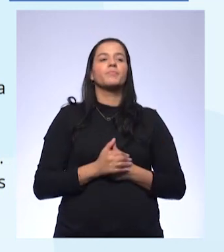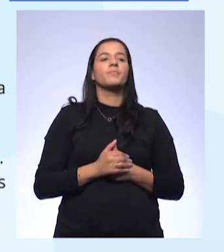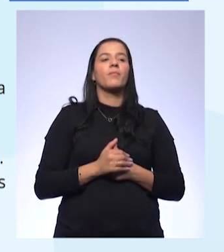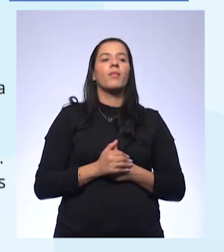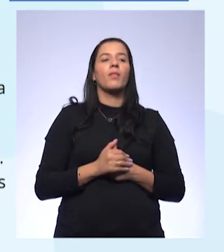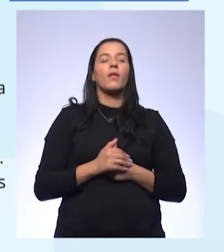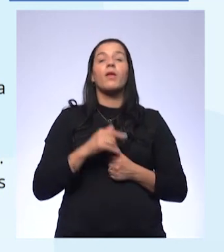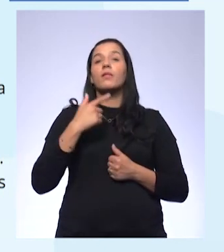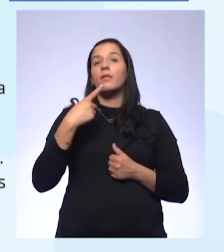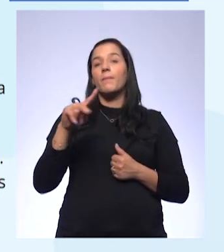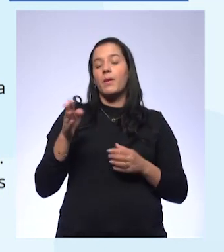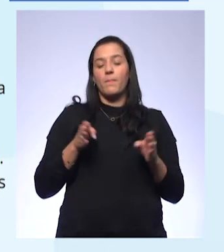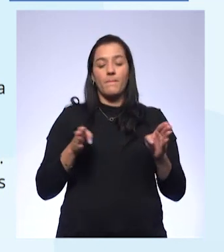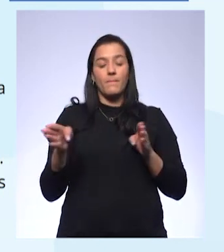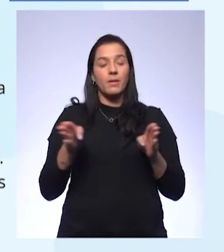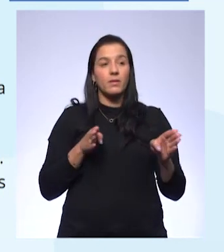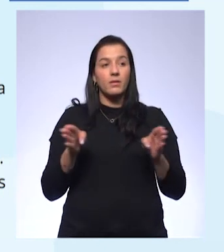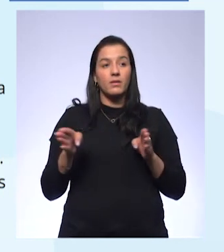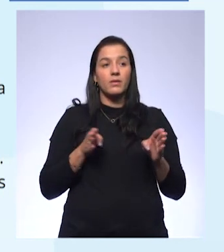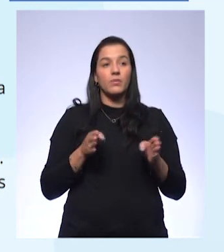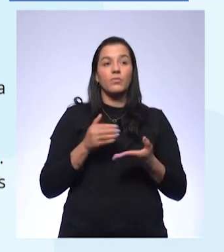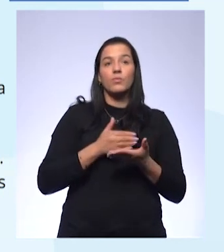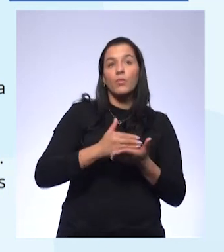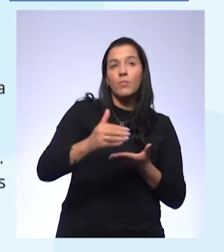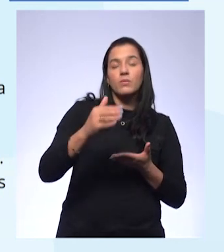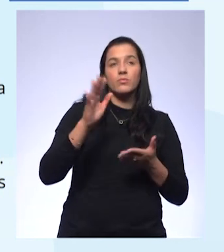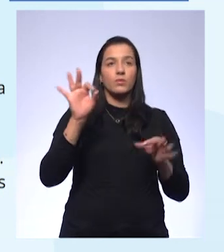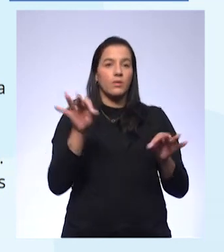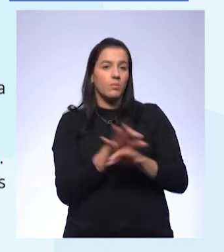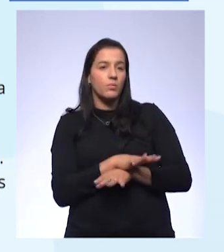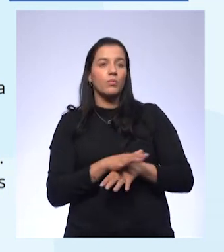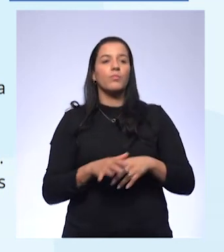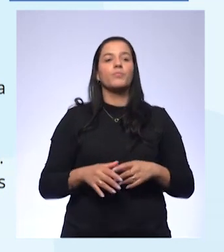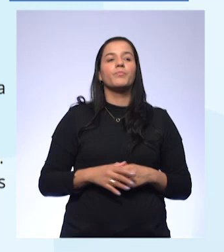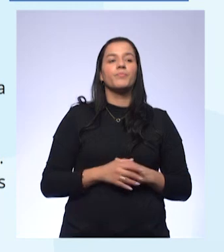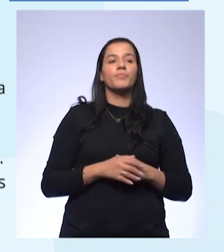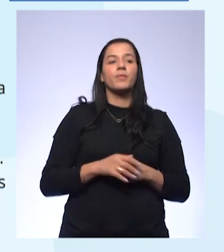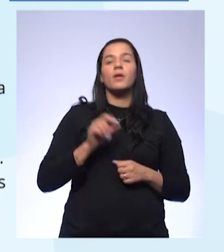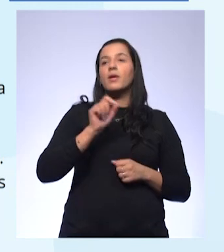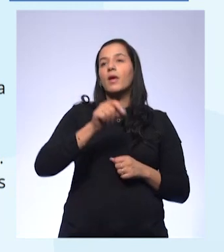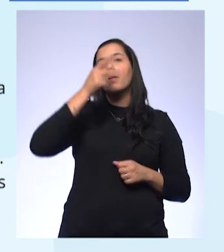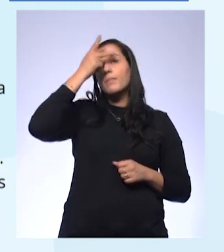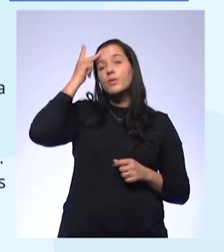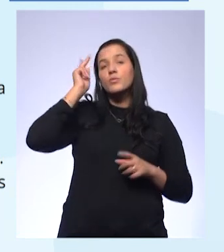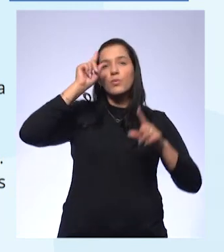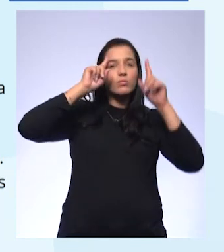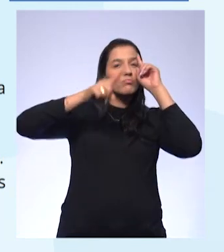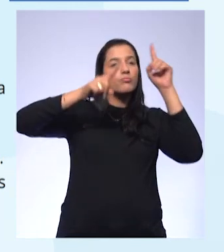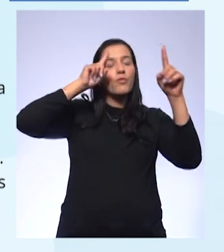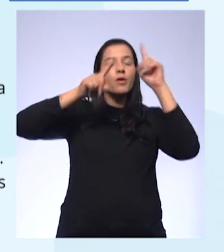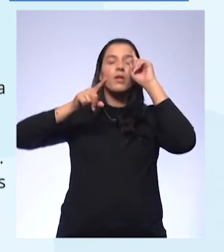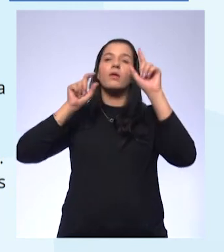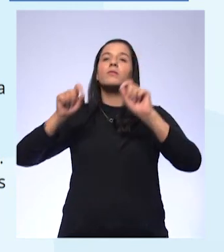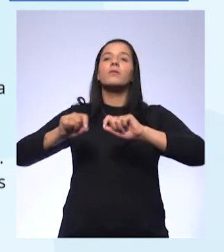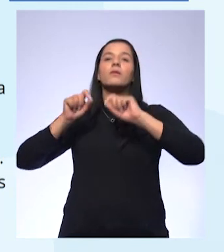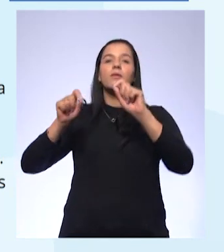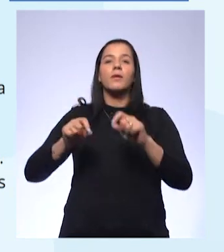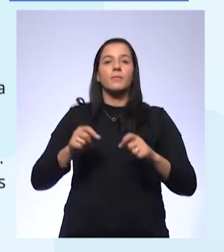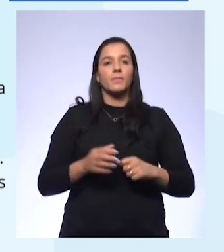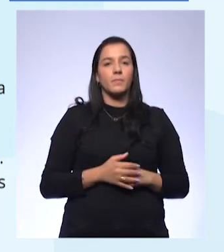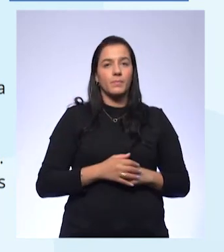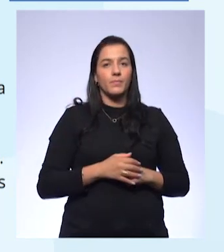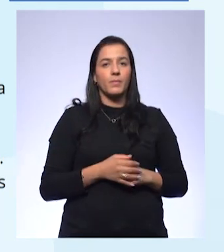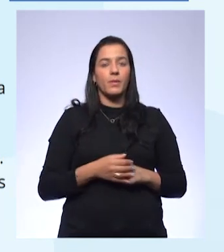Vão pontuar o período de vigência, quando começou e quando acabou. Os ditadores, ou seja, as pessoas que governaram, né? Qual foi